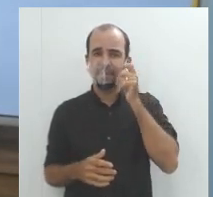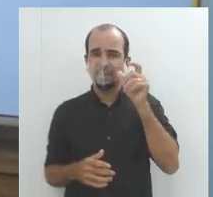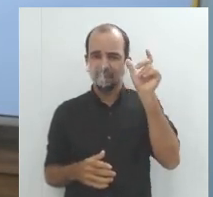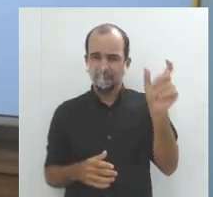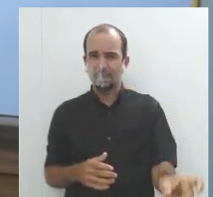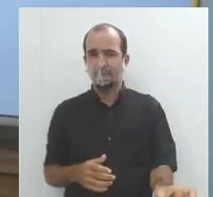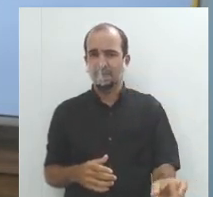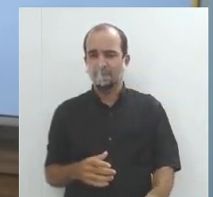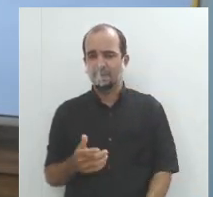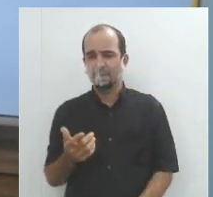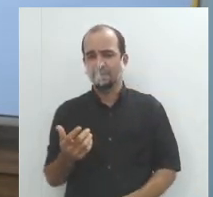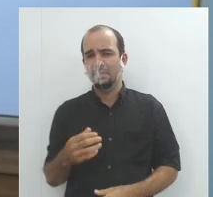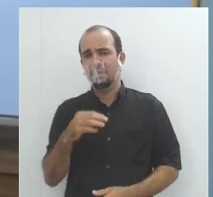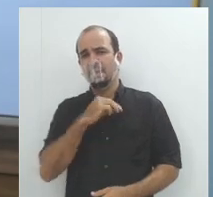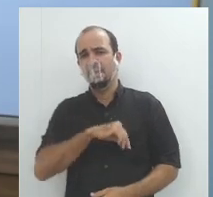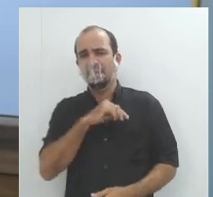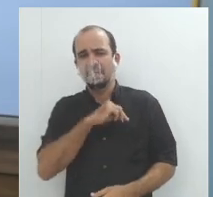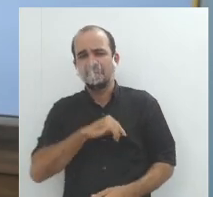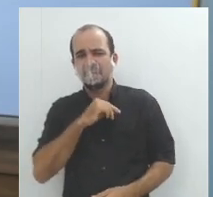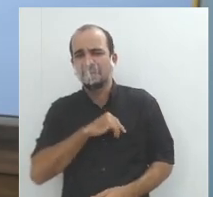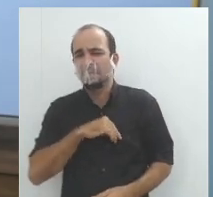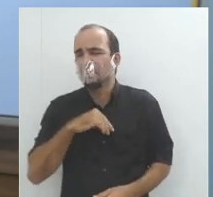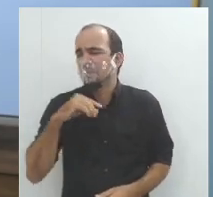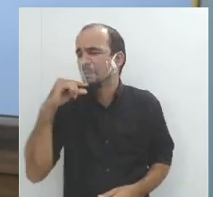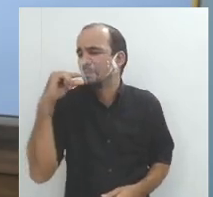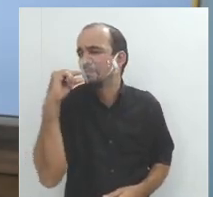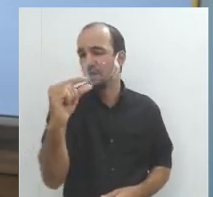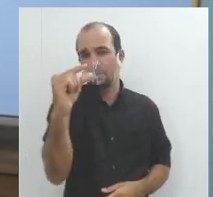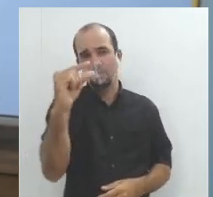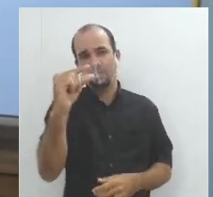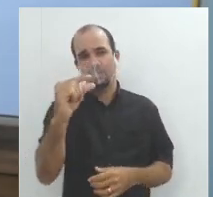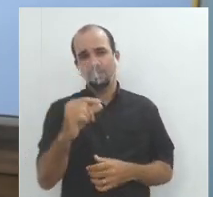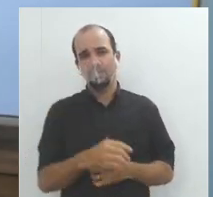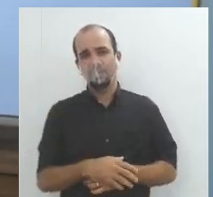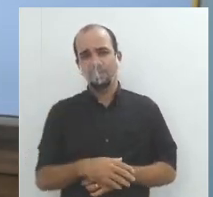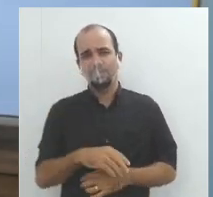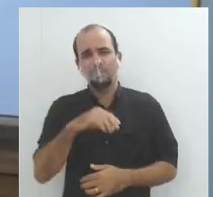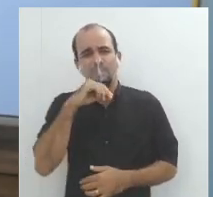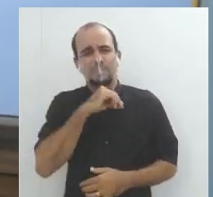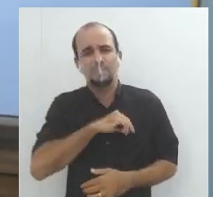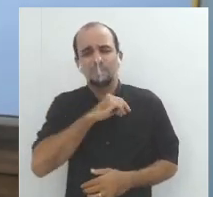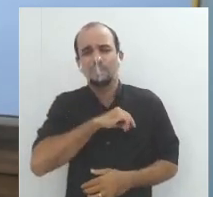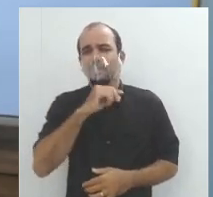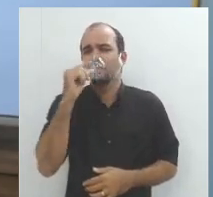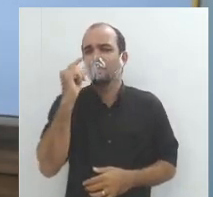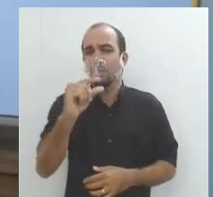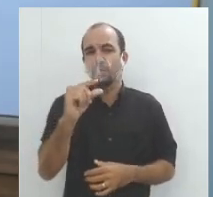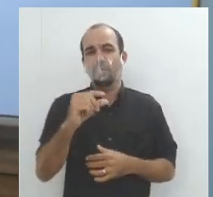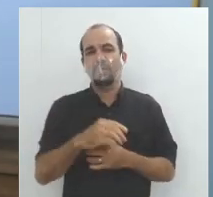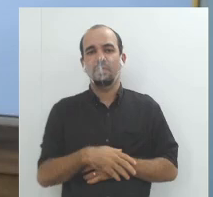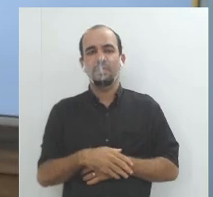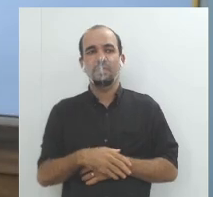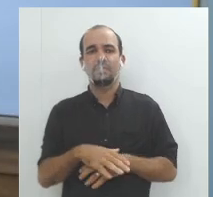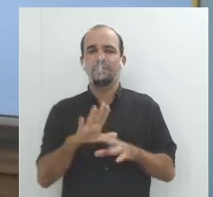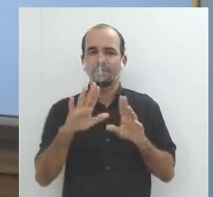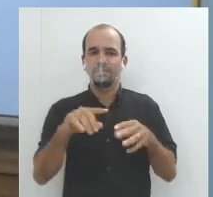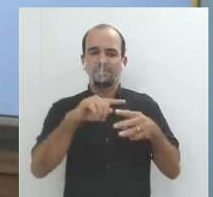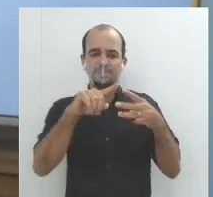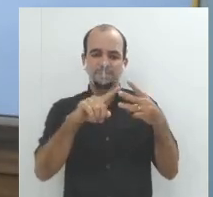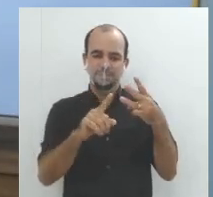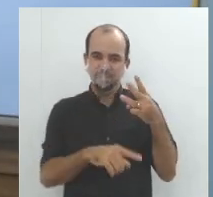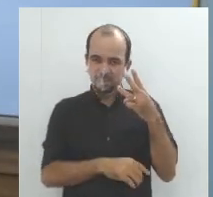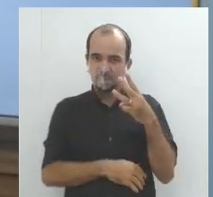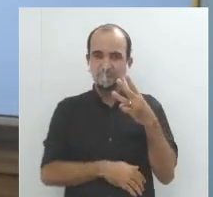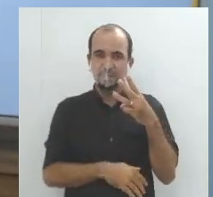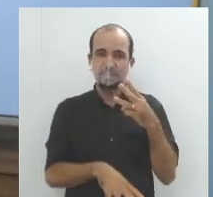Vou colocar primeiro essas três e acompanha aqui comigo. Presta bem atenção. Vê só.